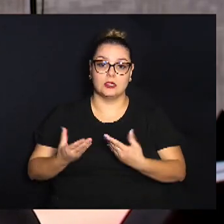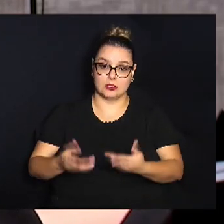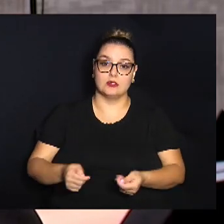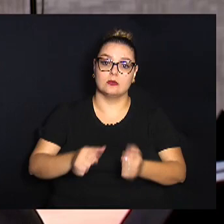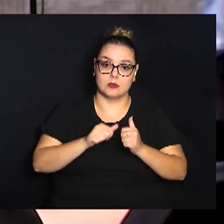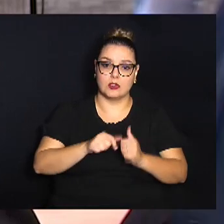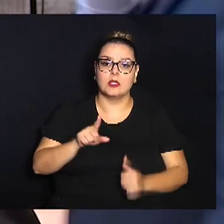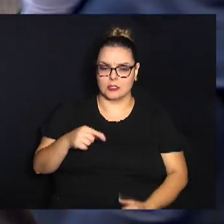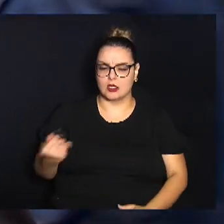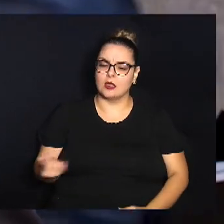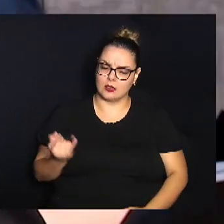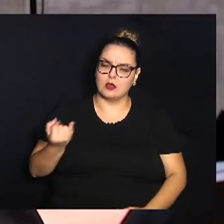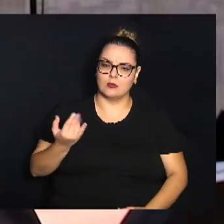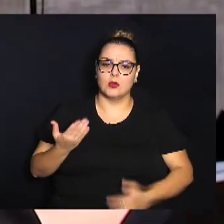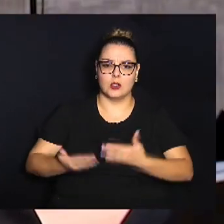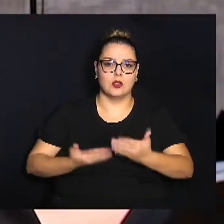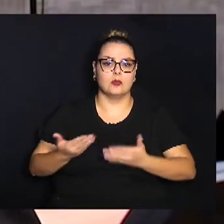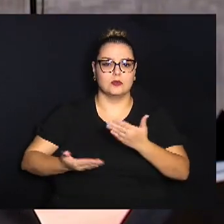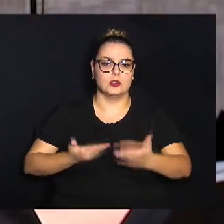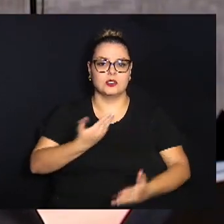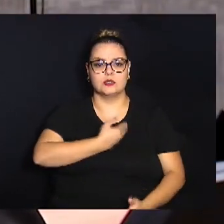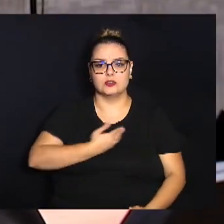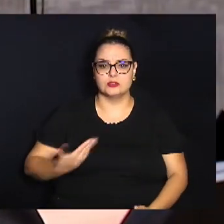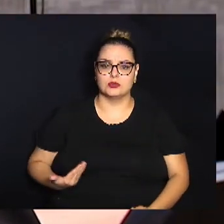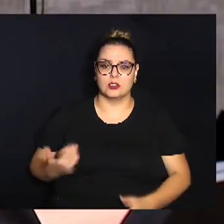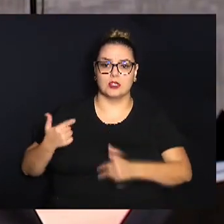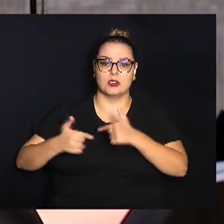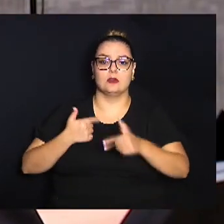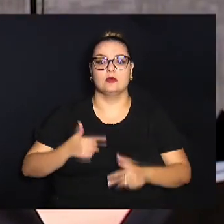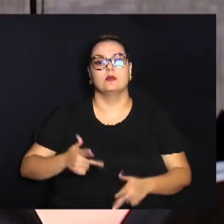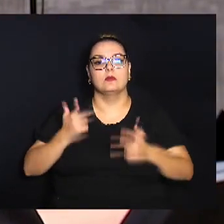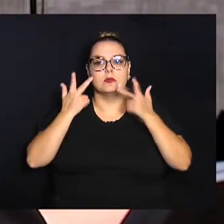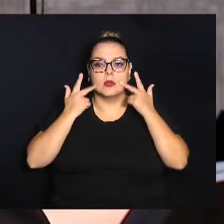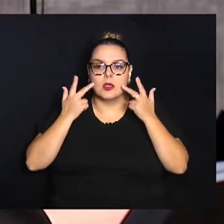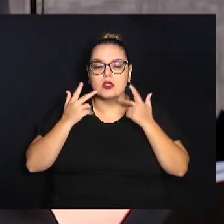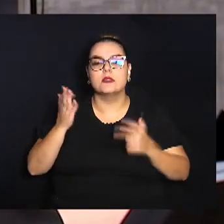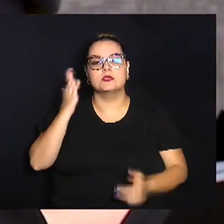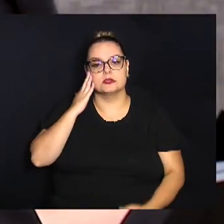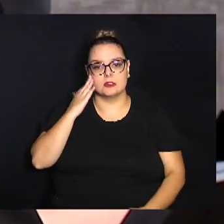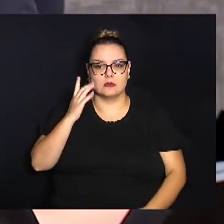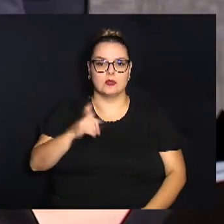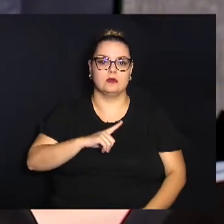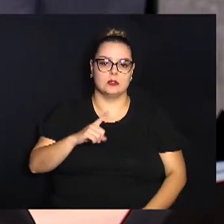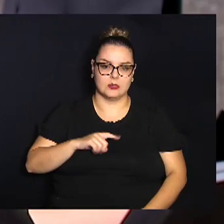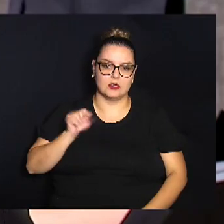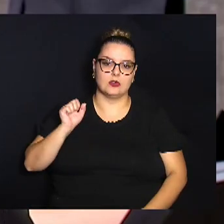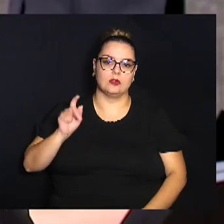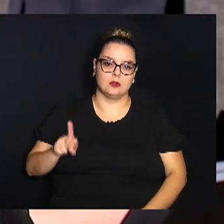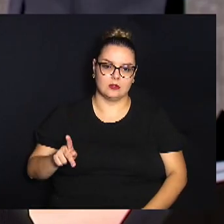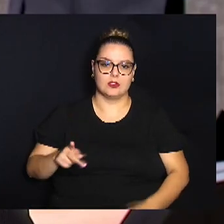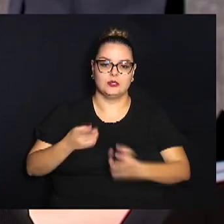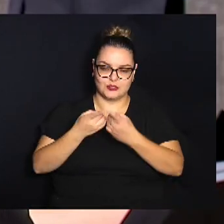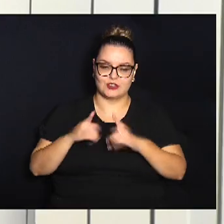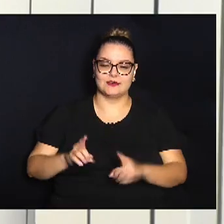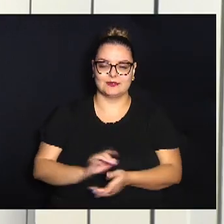benefício, o que é muito importante para o servidor, que ele trabalha com mais tranquilidade e sabe que vai ter uma aposentadoria digna.